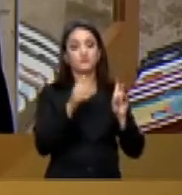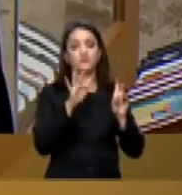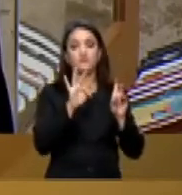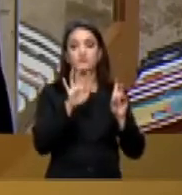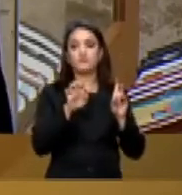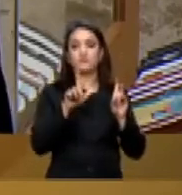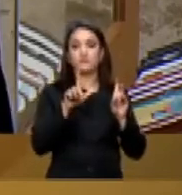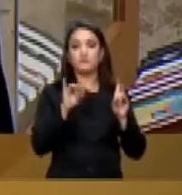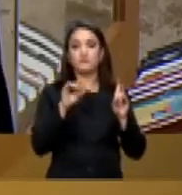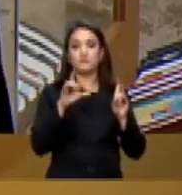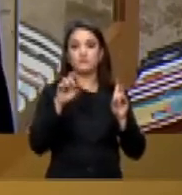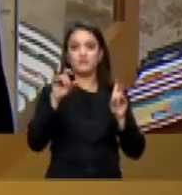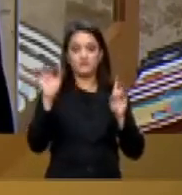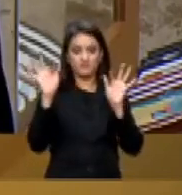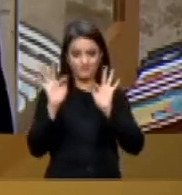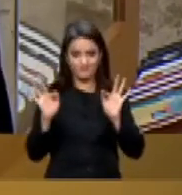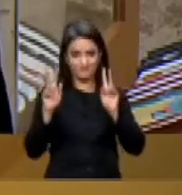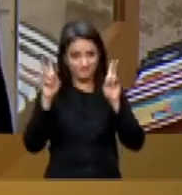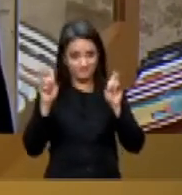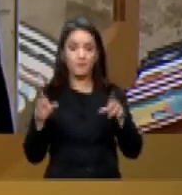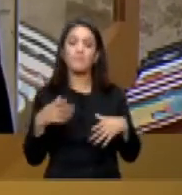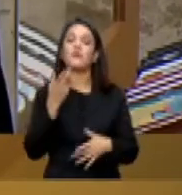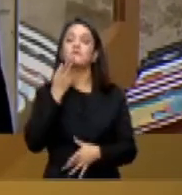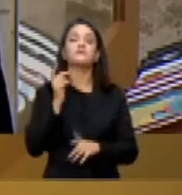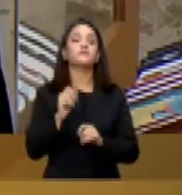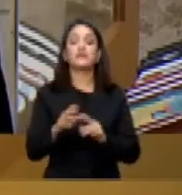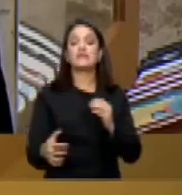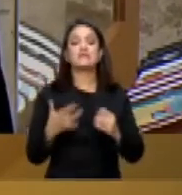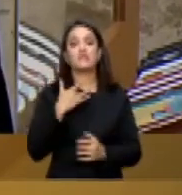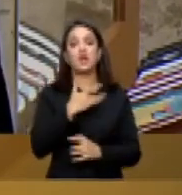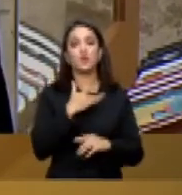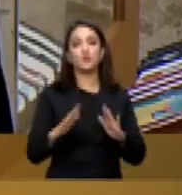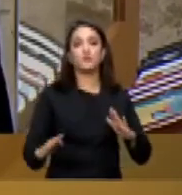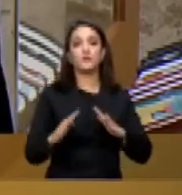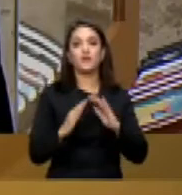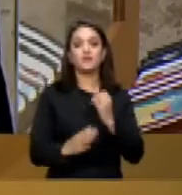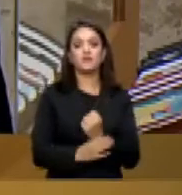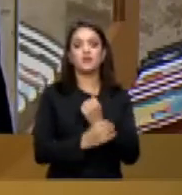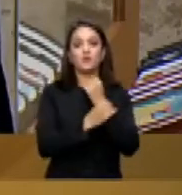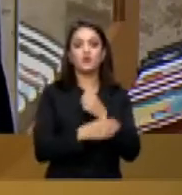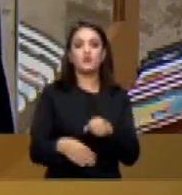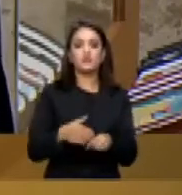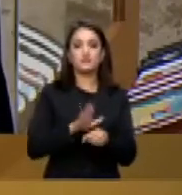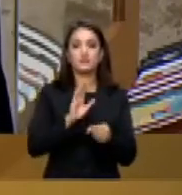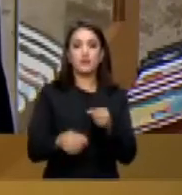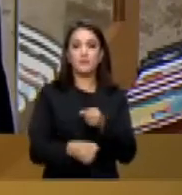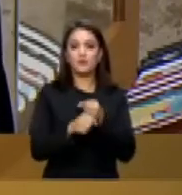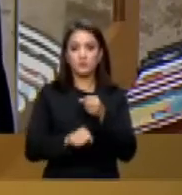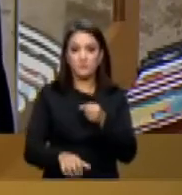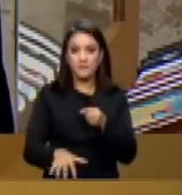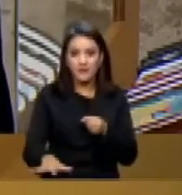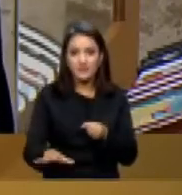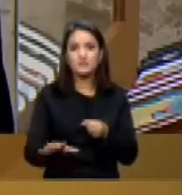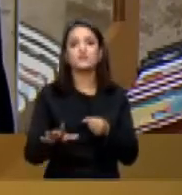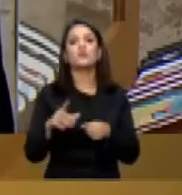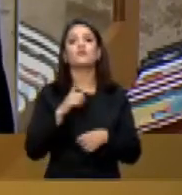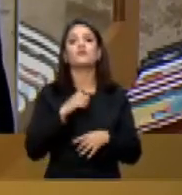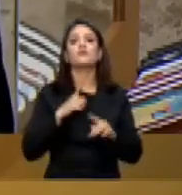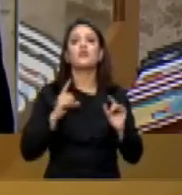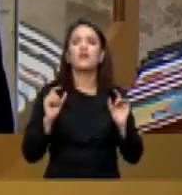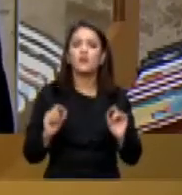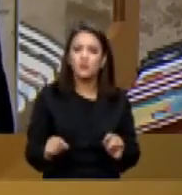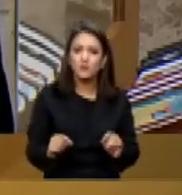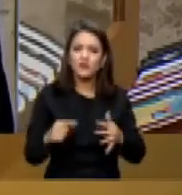saúde, a moradia, a segurança, o saneamento básico, ali figura num determinado